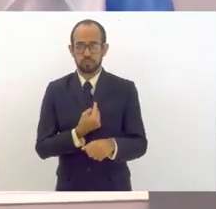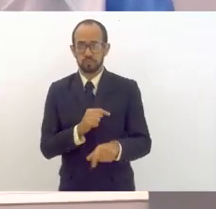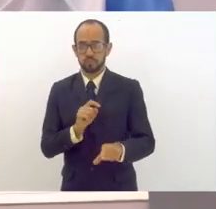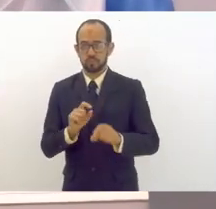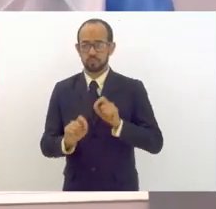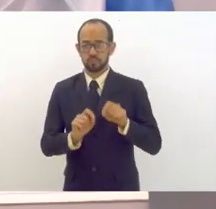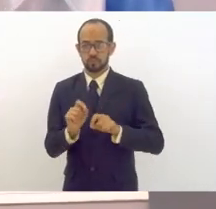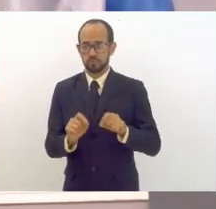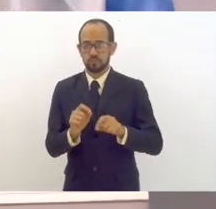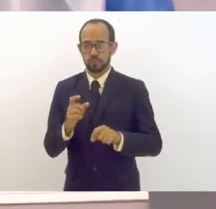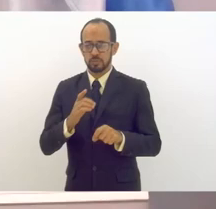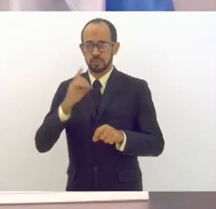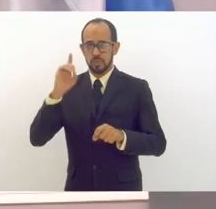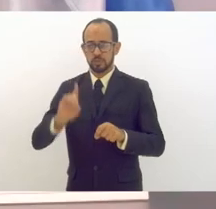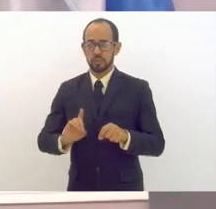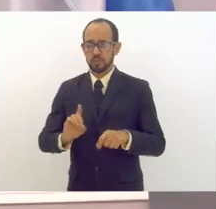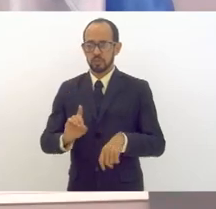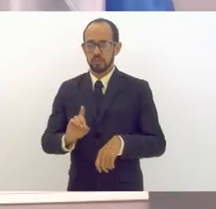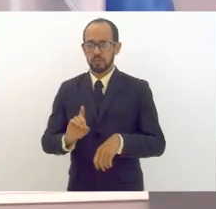da diretora...